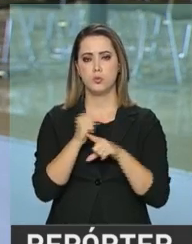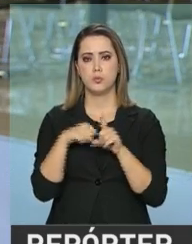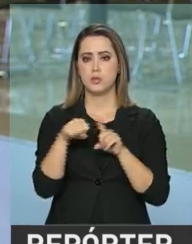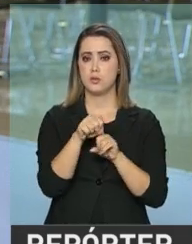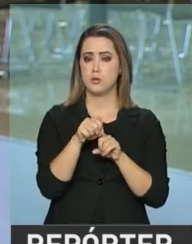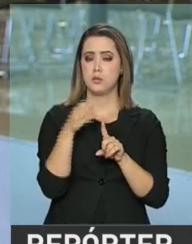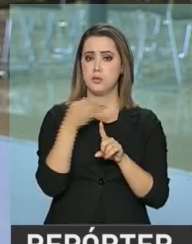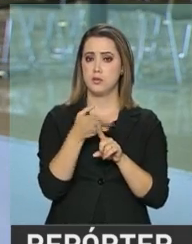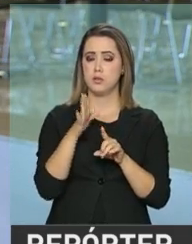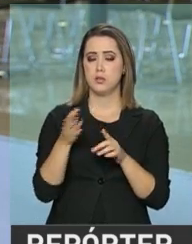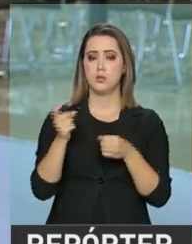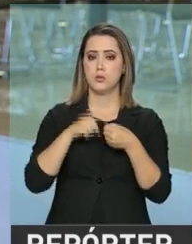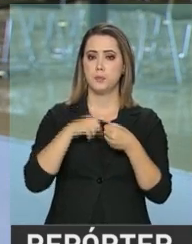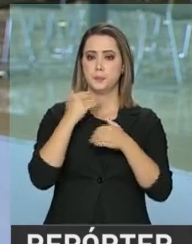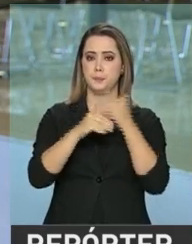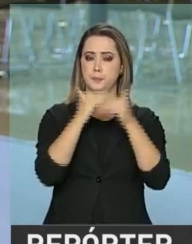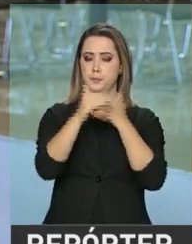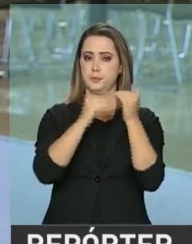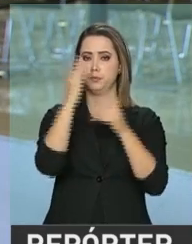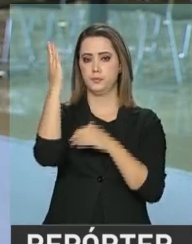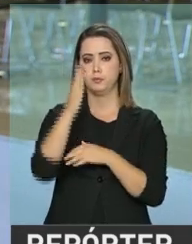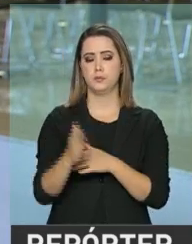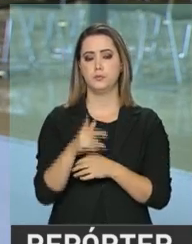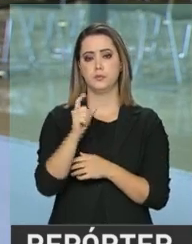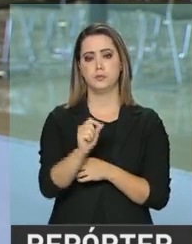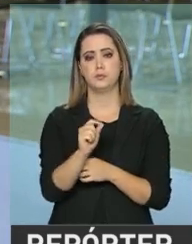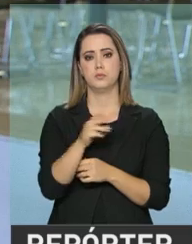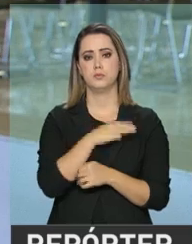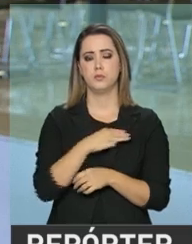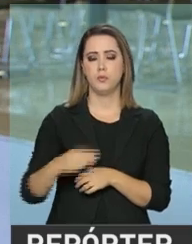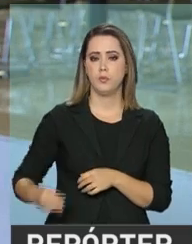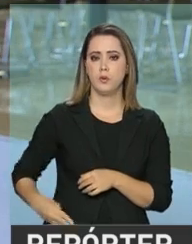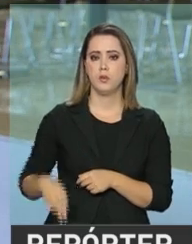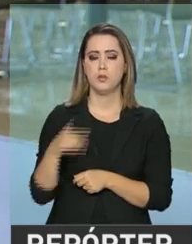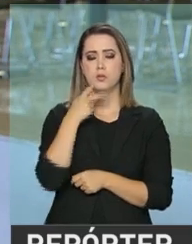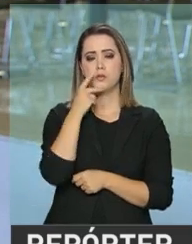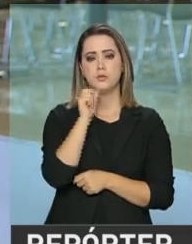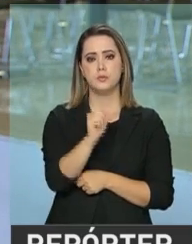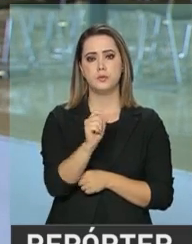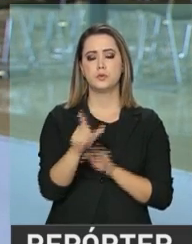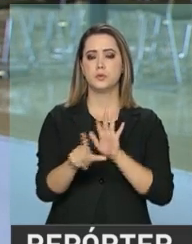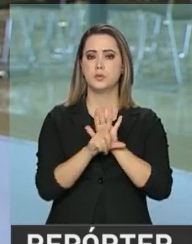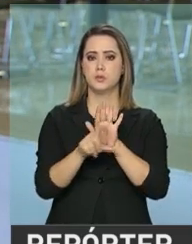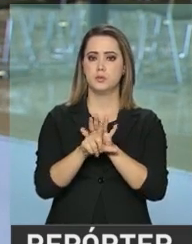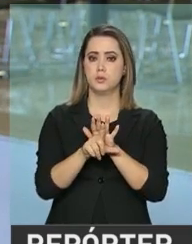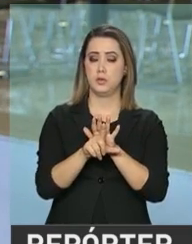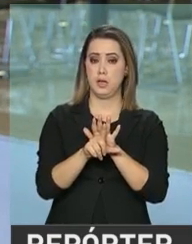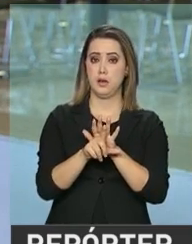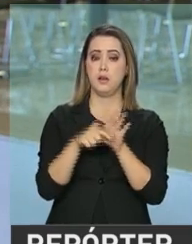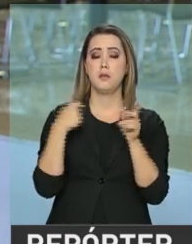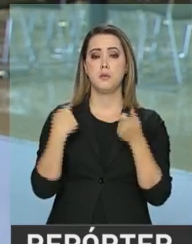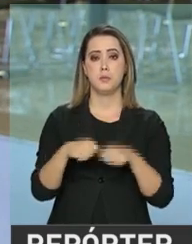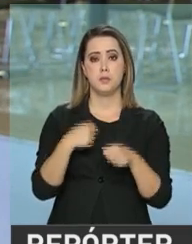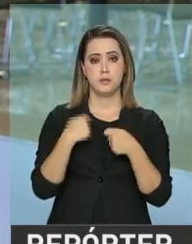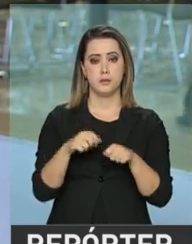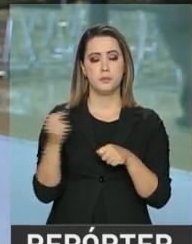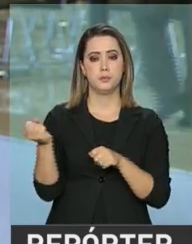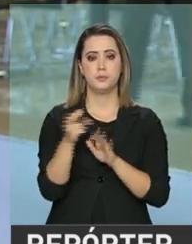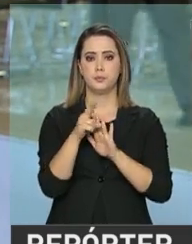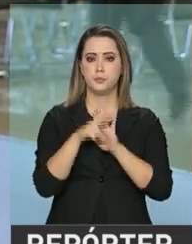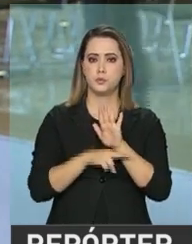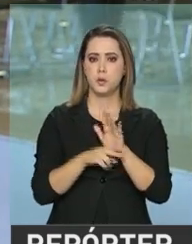e que estão levando à retomada do crescimento do país. O ministro Meirelles afirmou que a legislação trabalhista precisava se adequar para